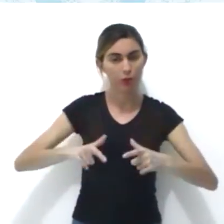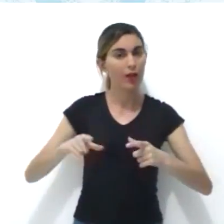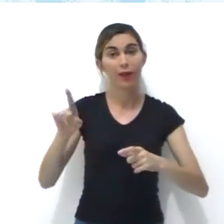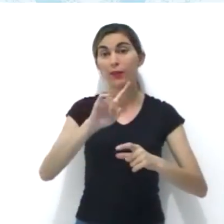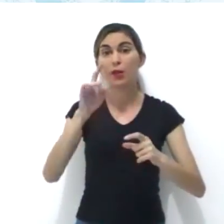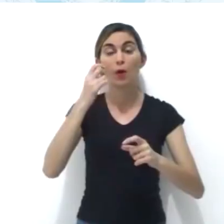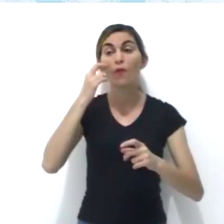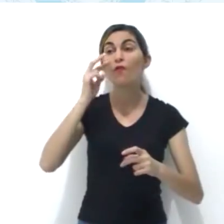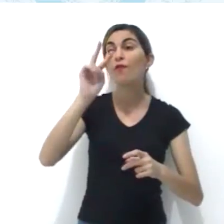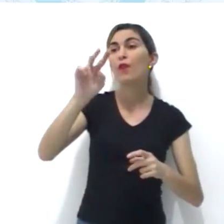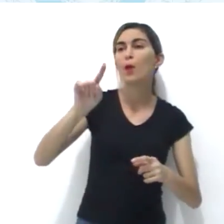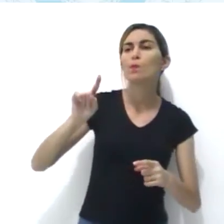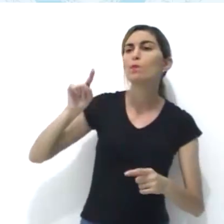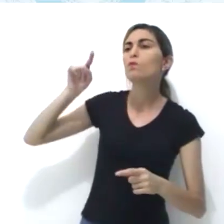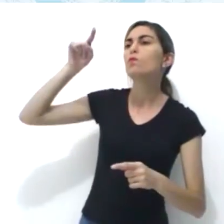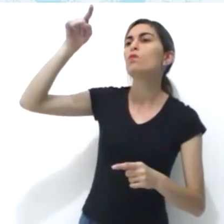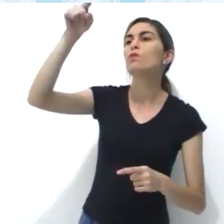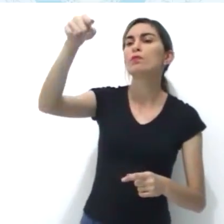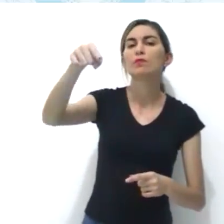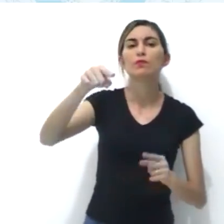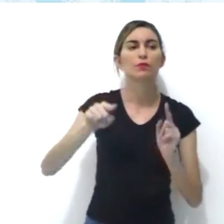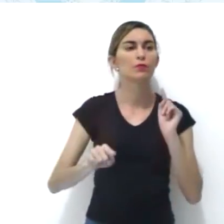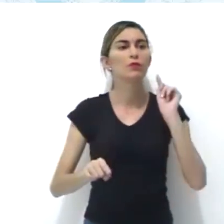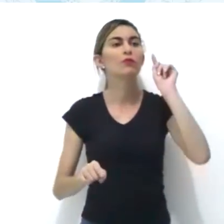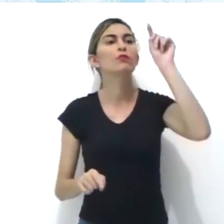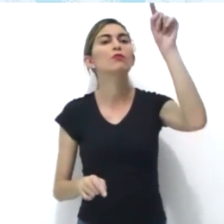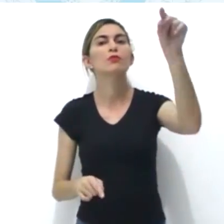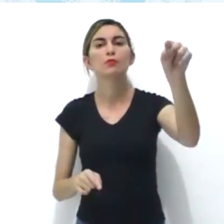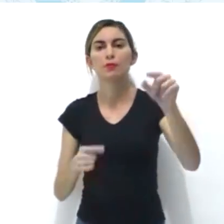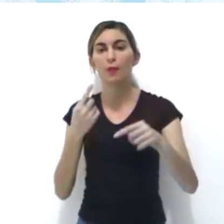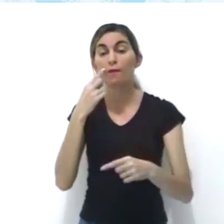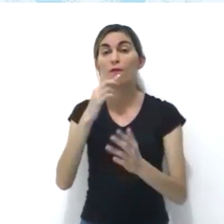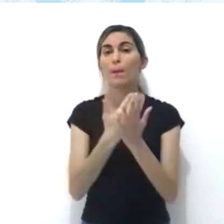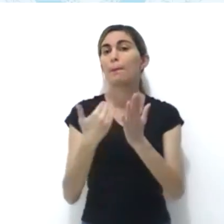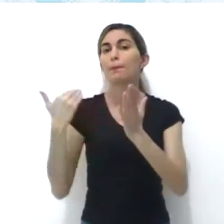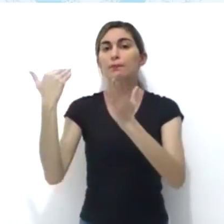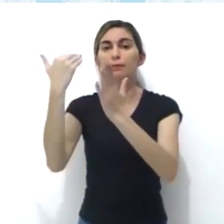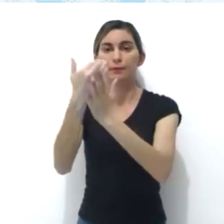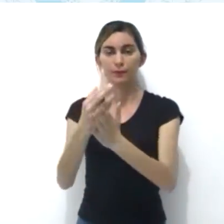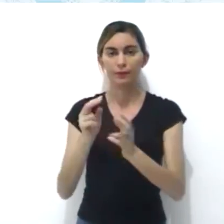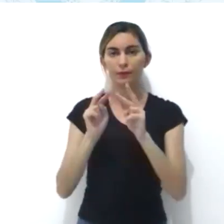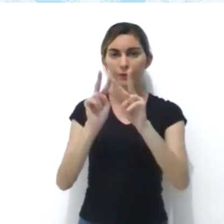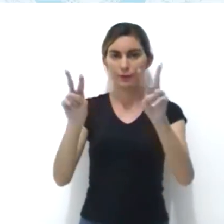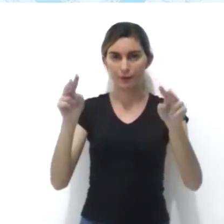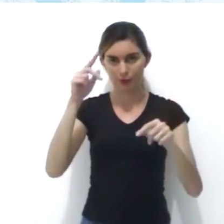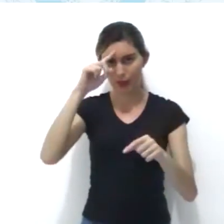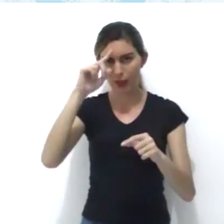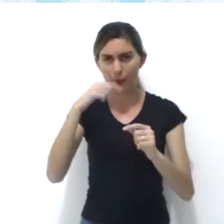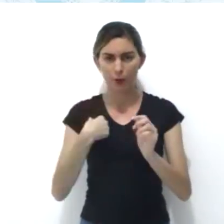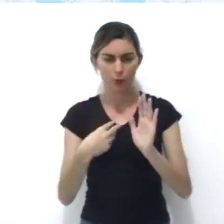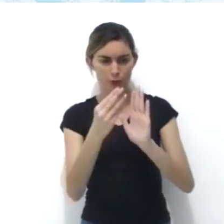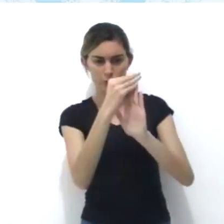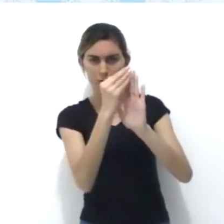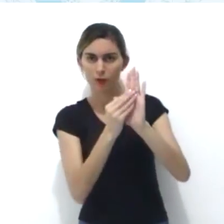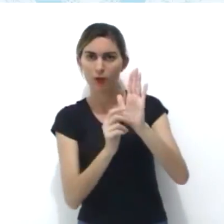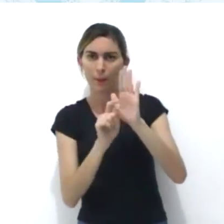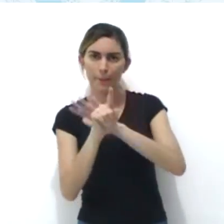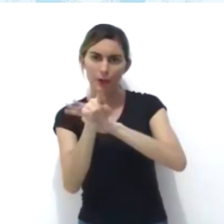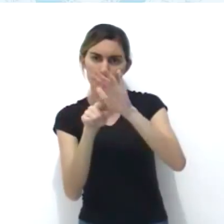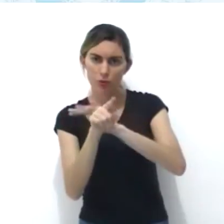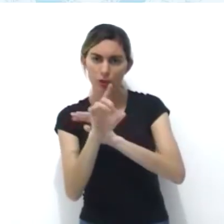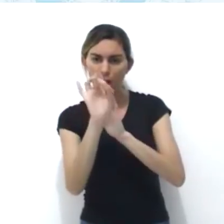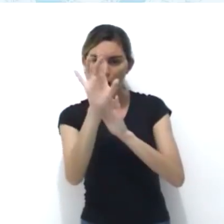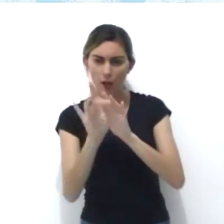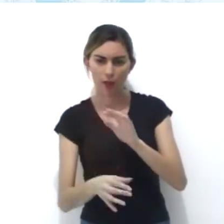por aquele olhar. Lembro que na aula passada eu coloquei a nossa questão de pesquisa